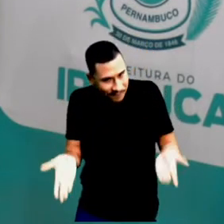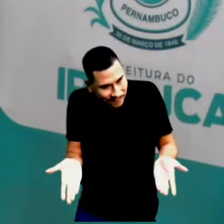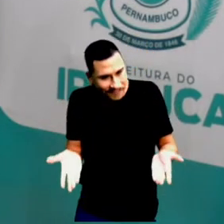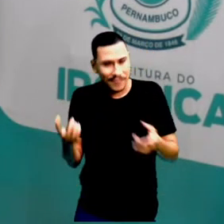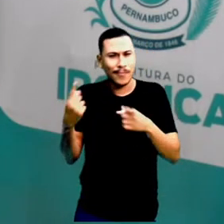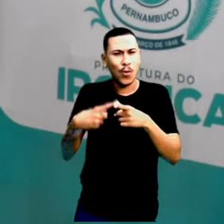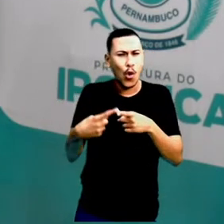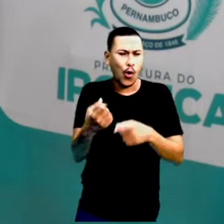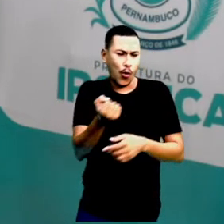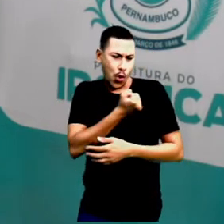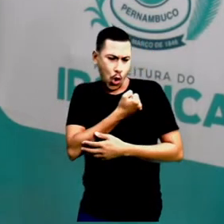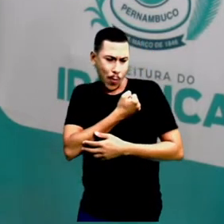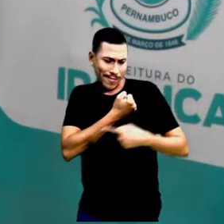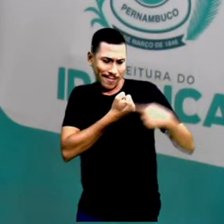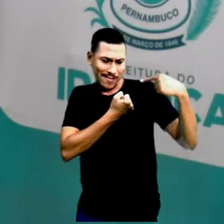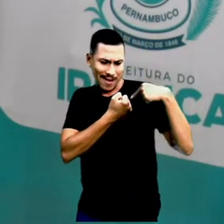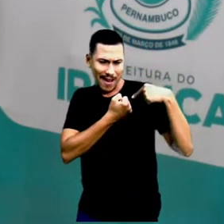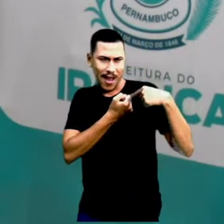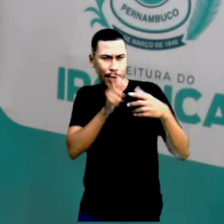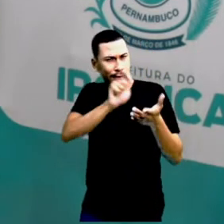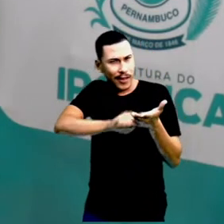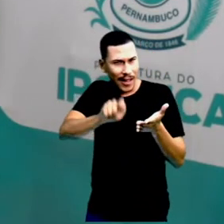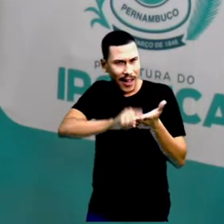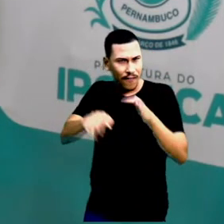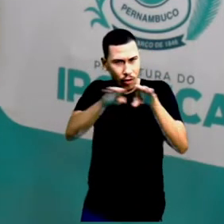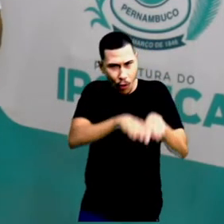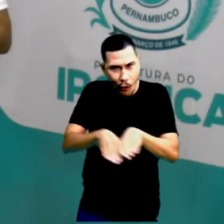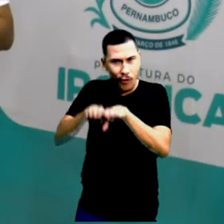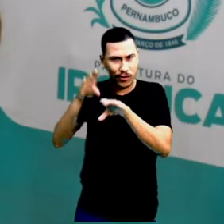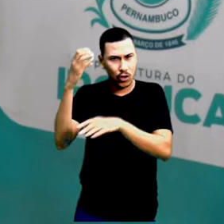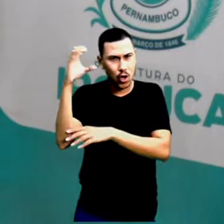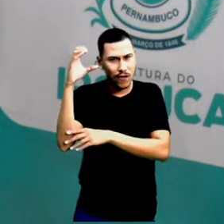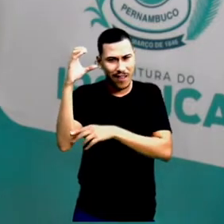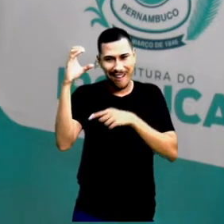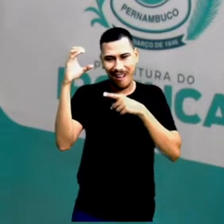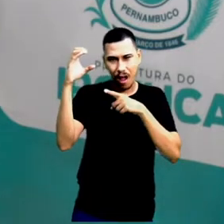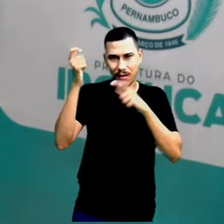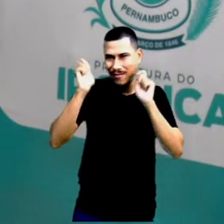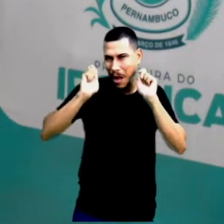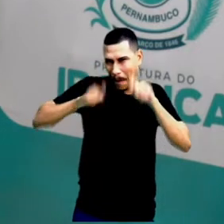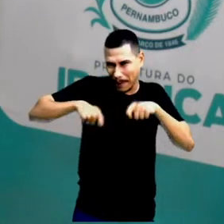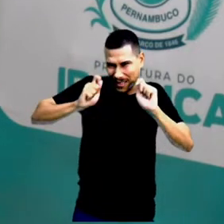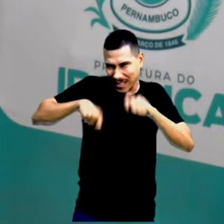Porque o número para estar escrito em notação científica, ele